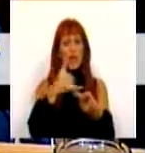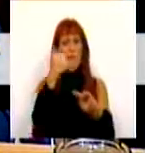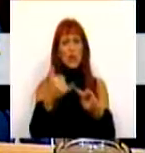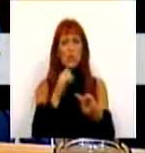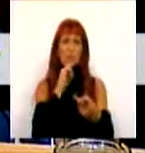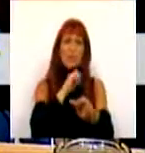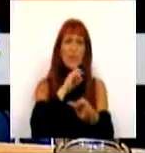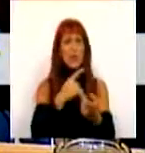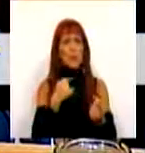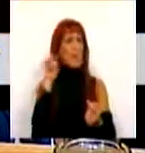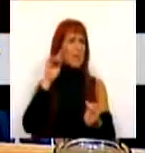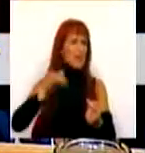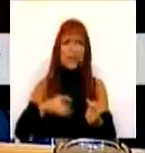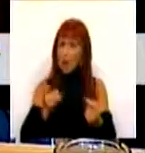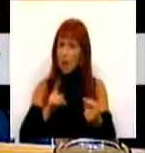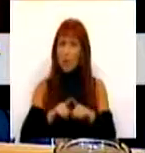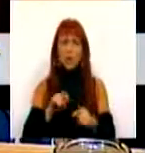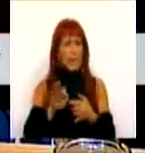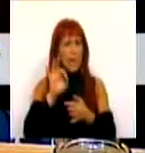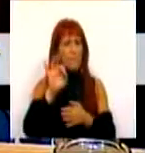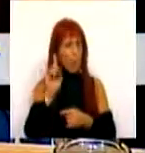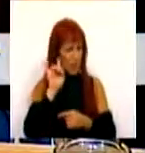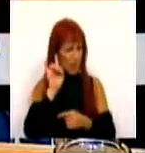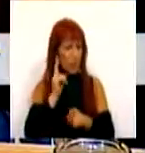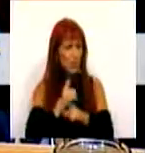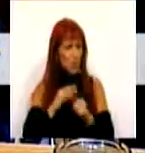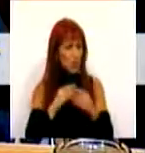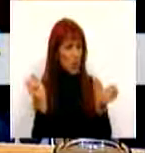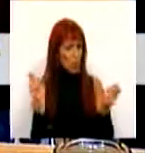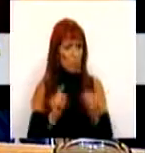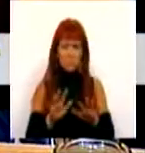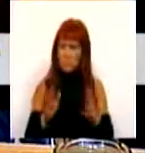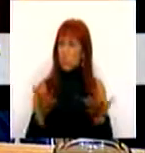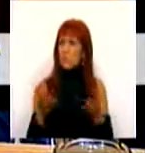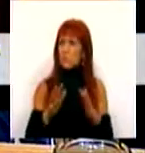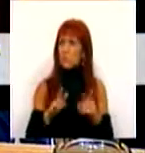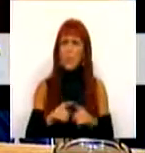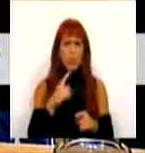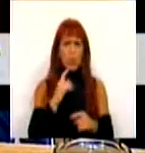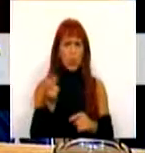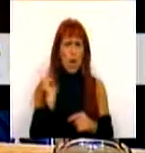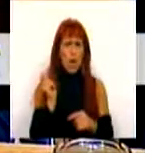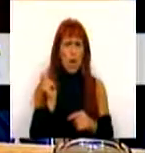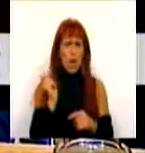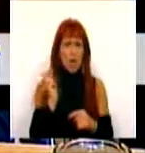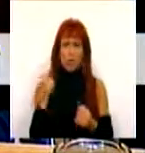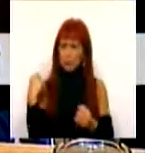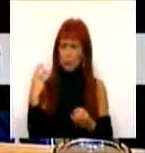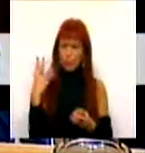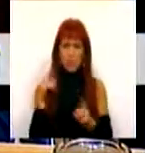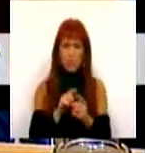pode parecer de menor importância, mas que é simbolicamente importante, porque foi resolvido ao fim de bastantes anos